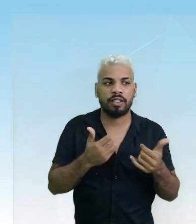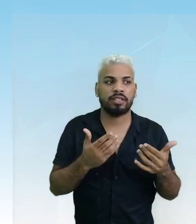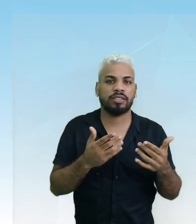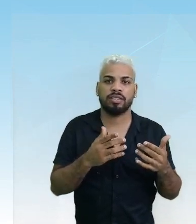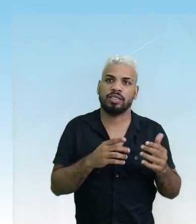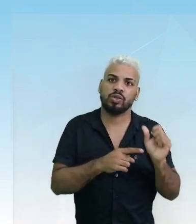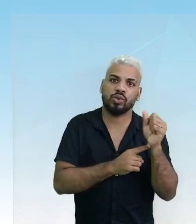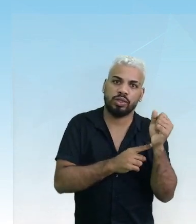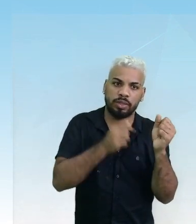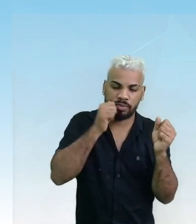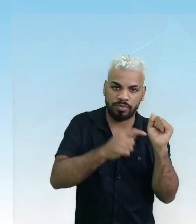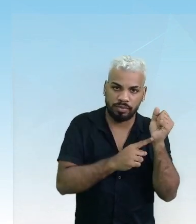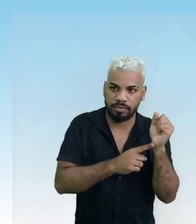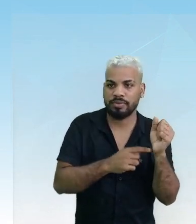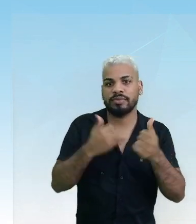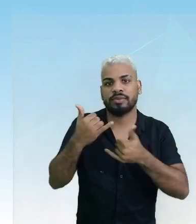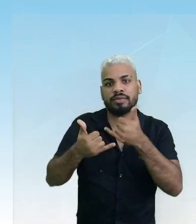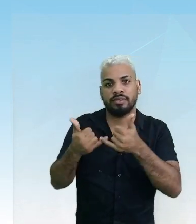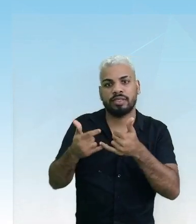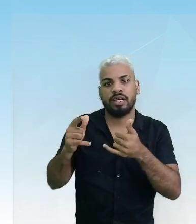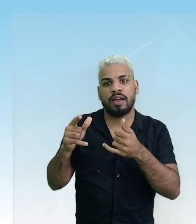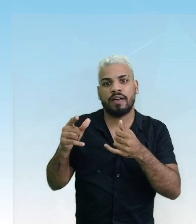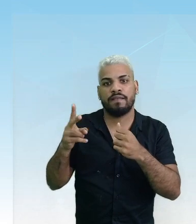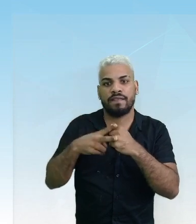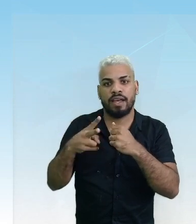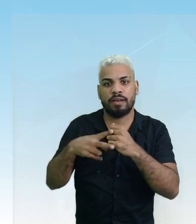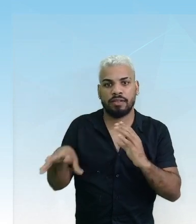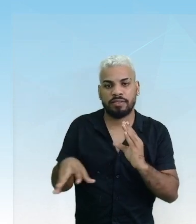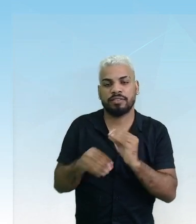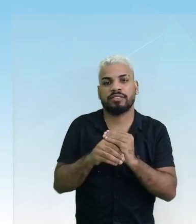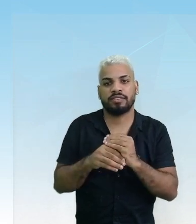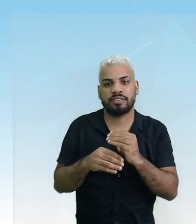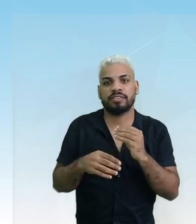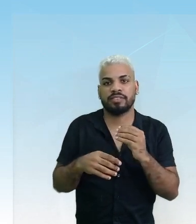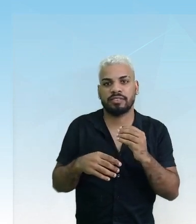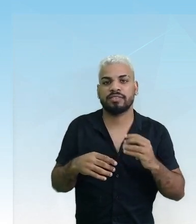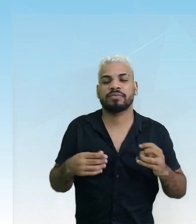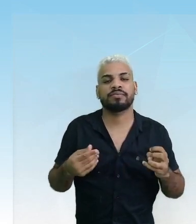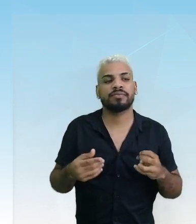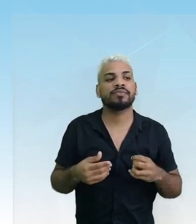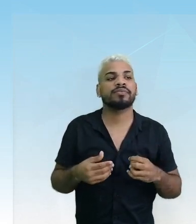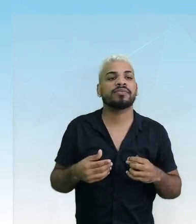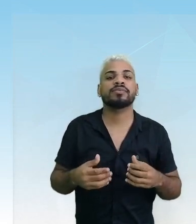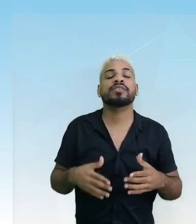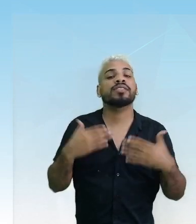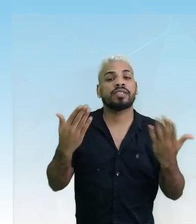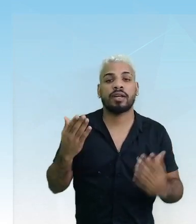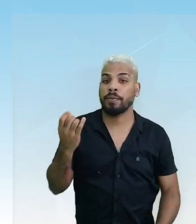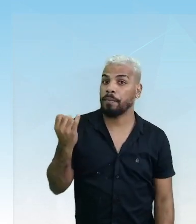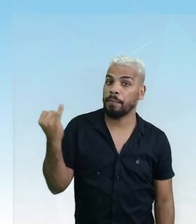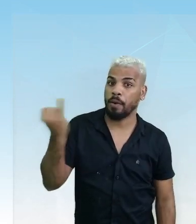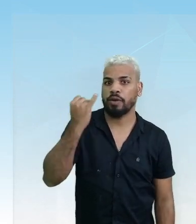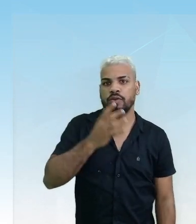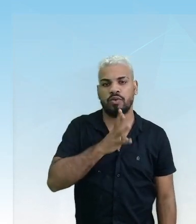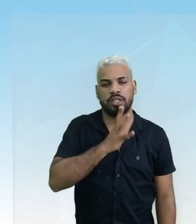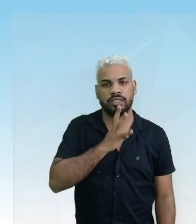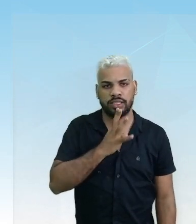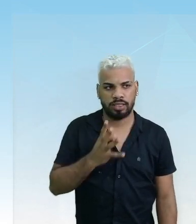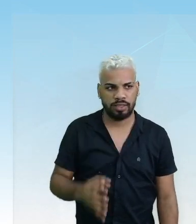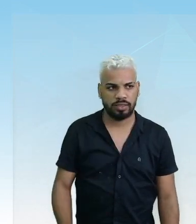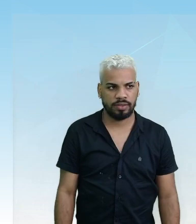o sujeito, brincar é o verbo. Brincar de bola. Então, é importante conhecer isso